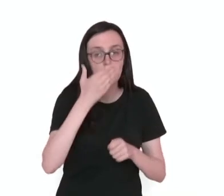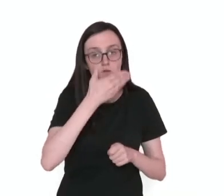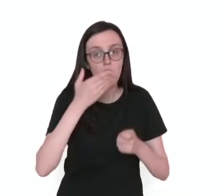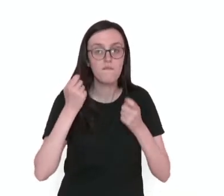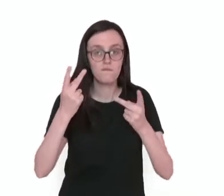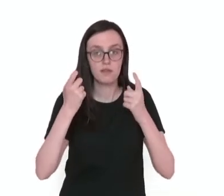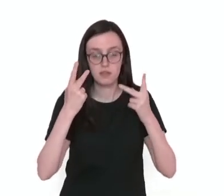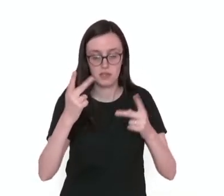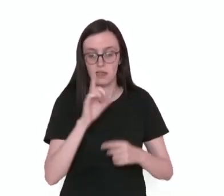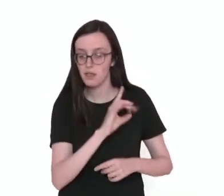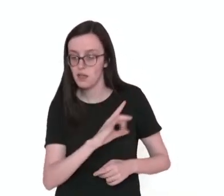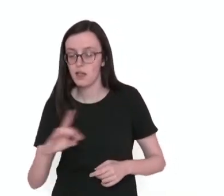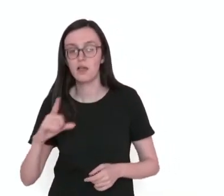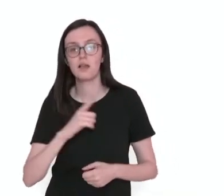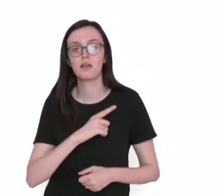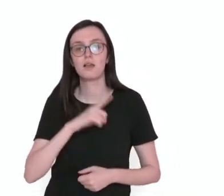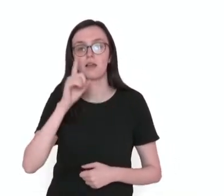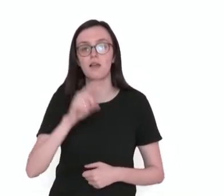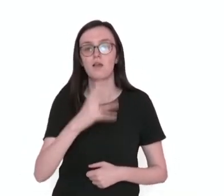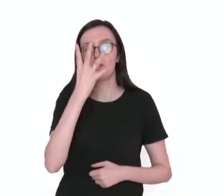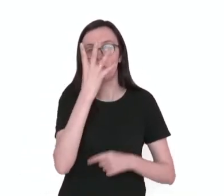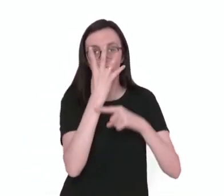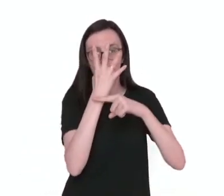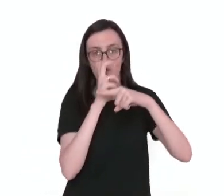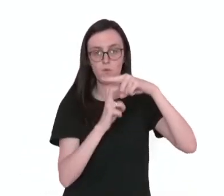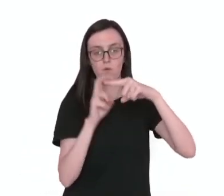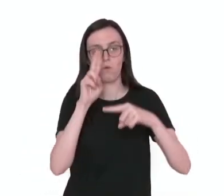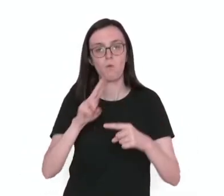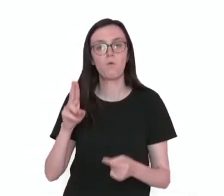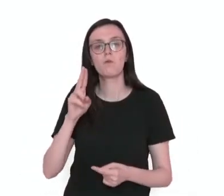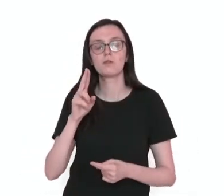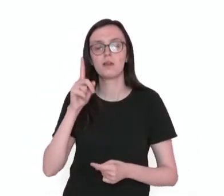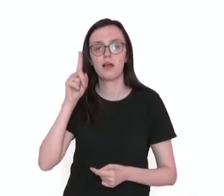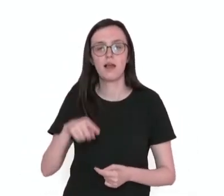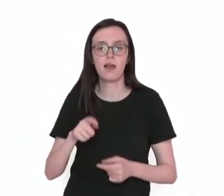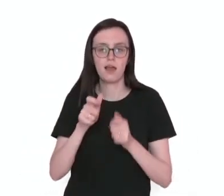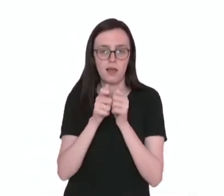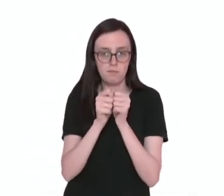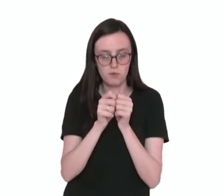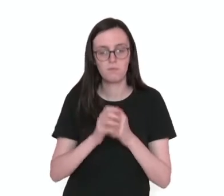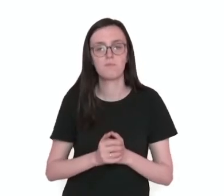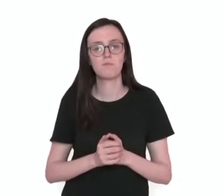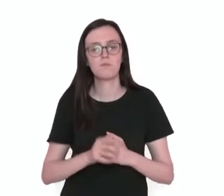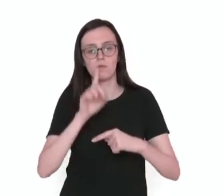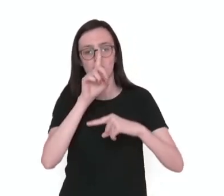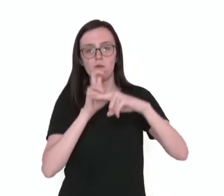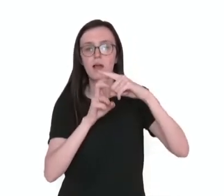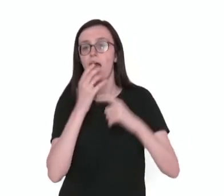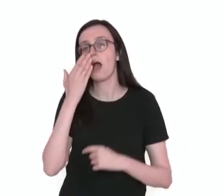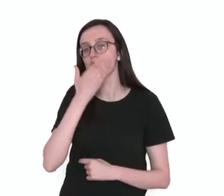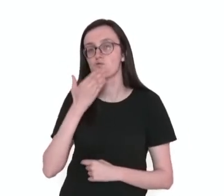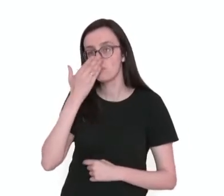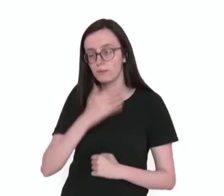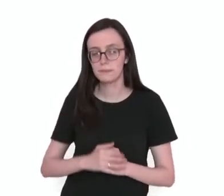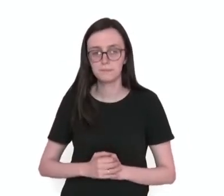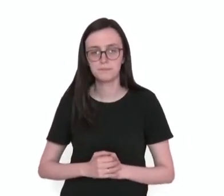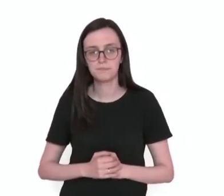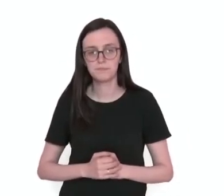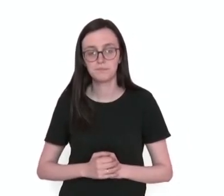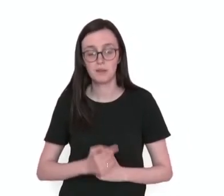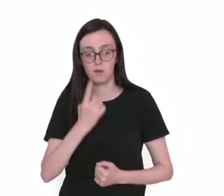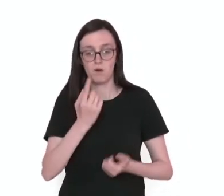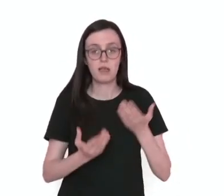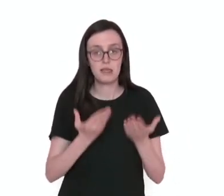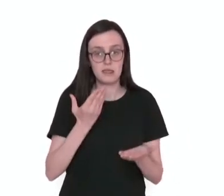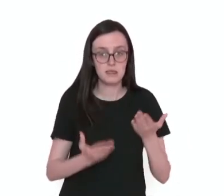receita é composta por 4/5 de quilograma de amendoim, 1/5 de quilograma de açúcar. O quilograma do amendoim